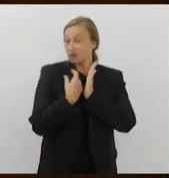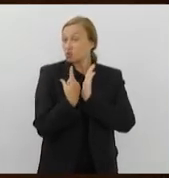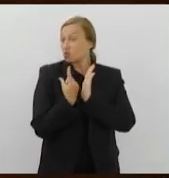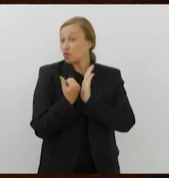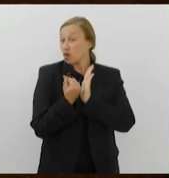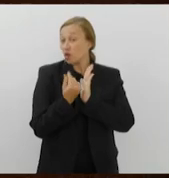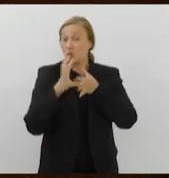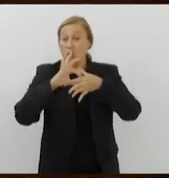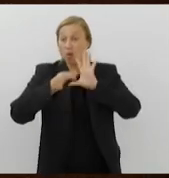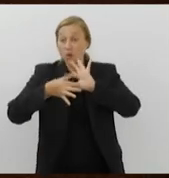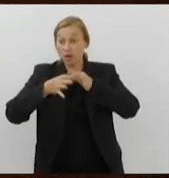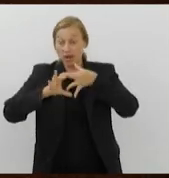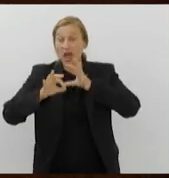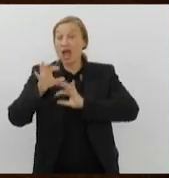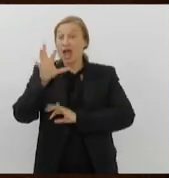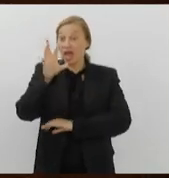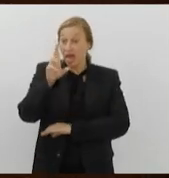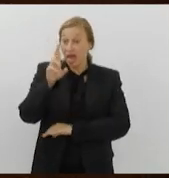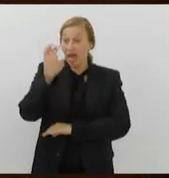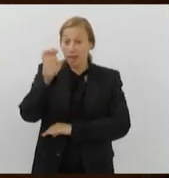Rebeca, humilde,